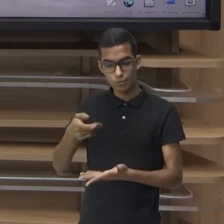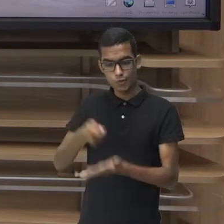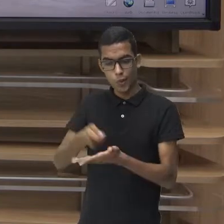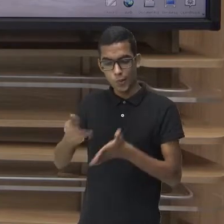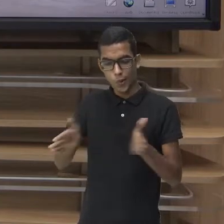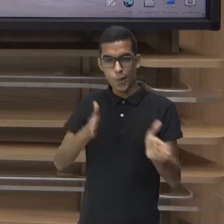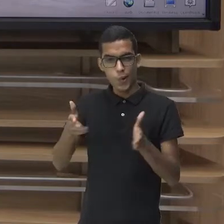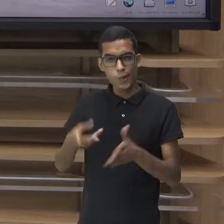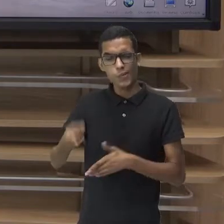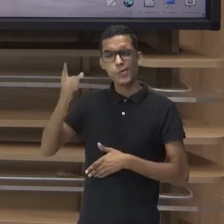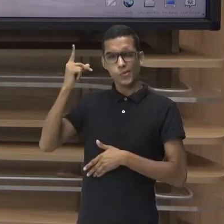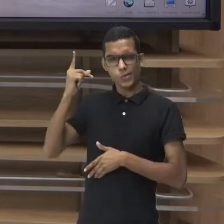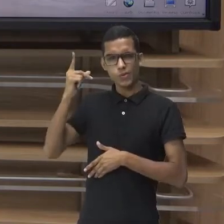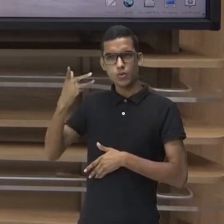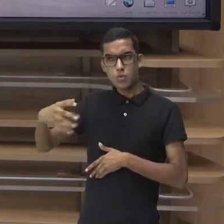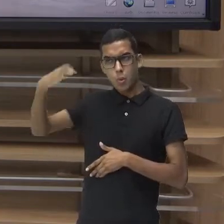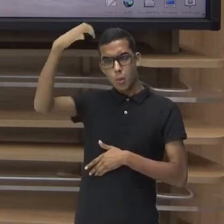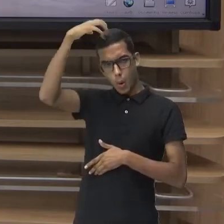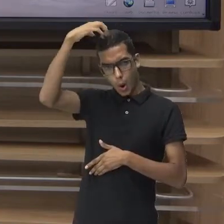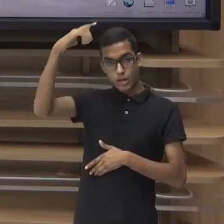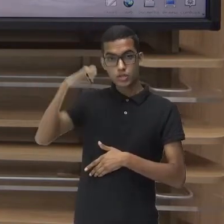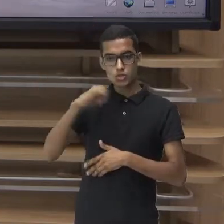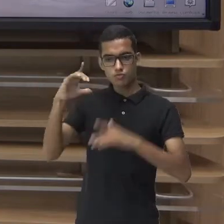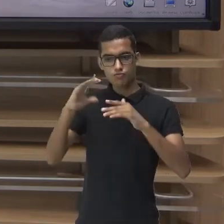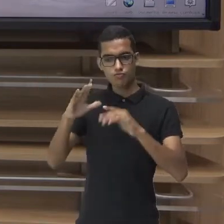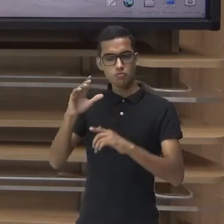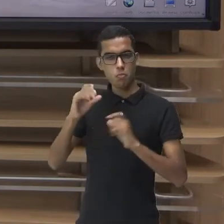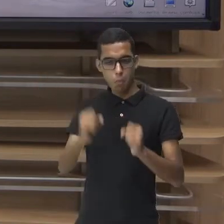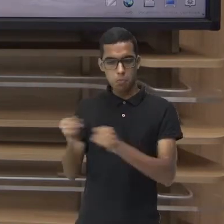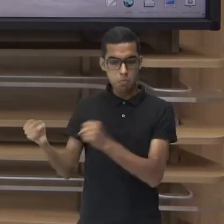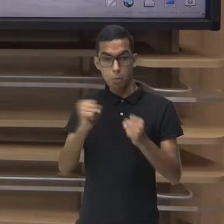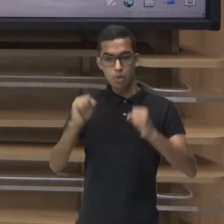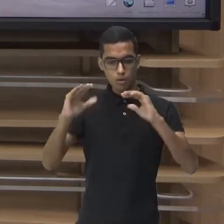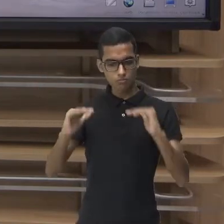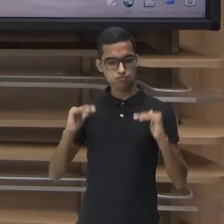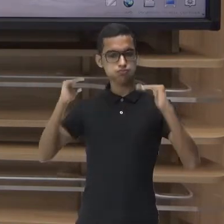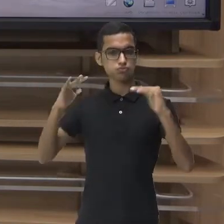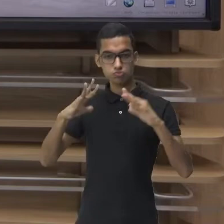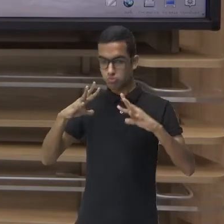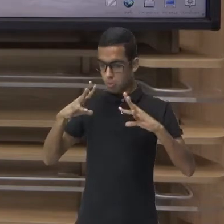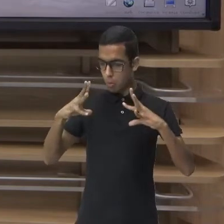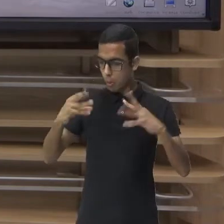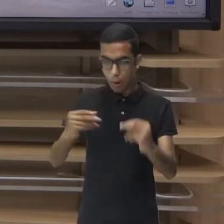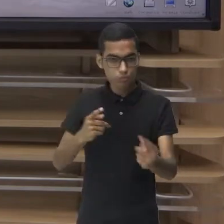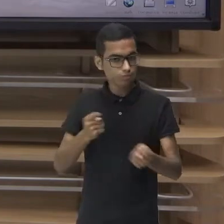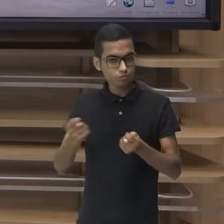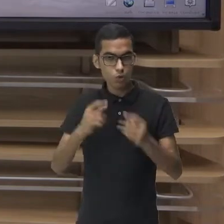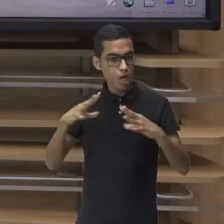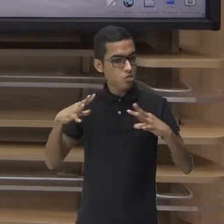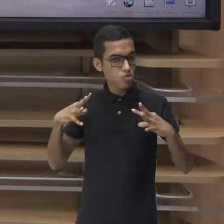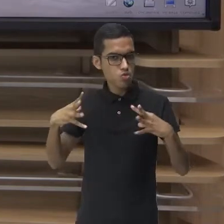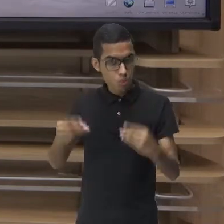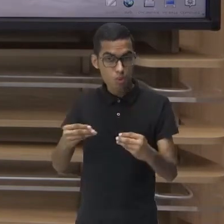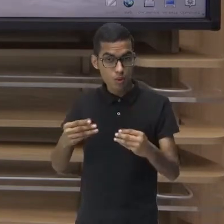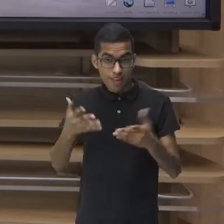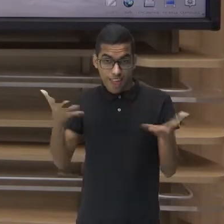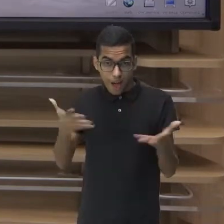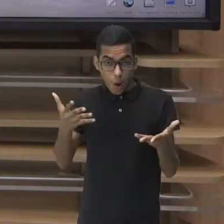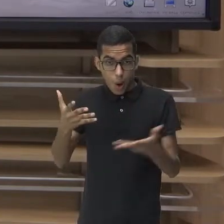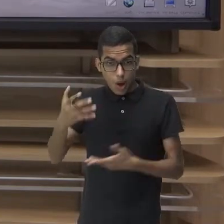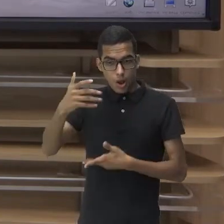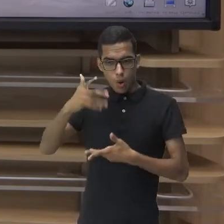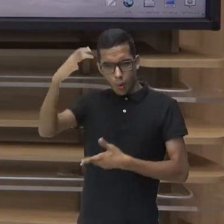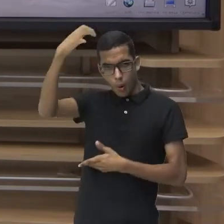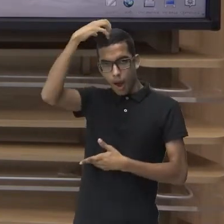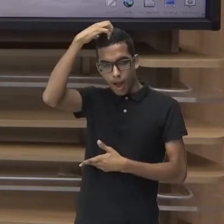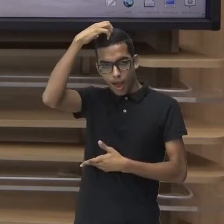período onde o rei tinha esse poder absolutista, e a partir de agora esse rei não iria mais ter esse poder